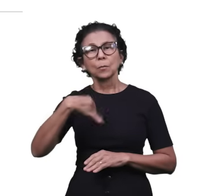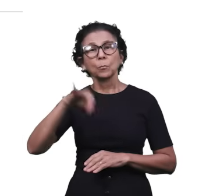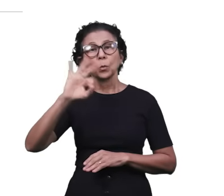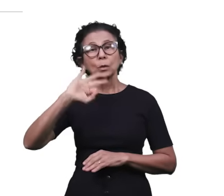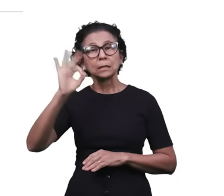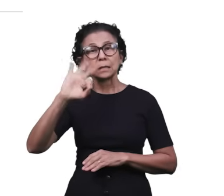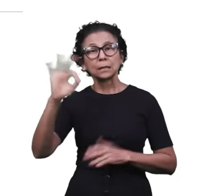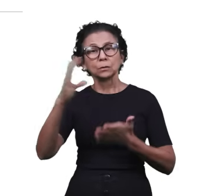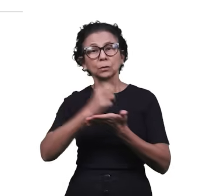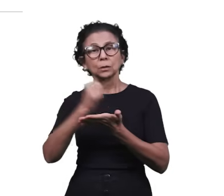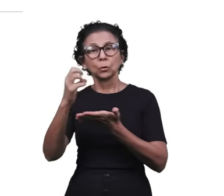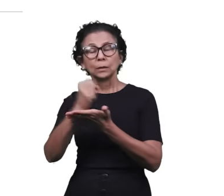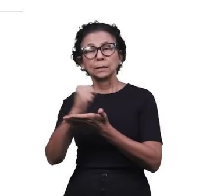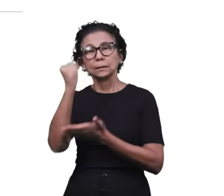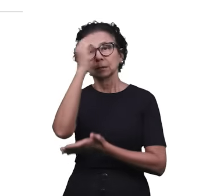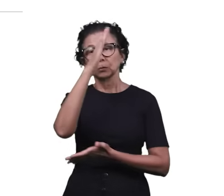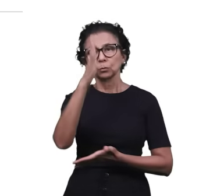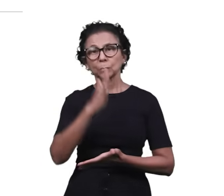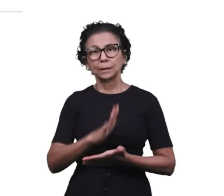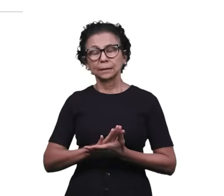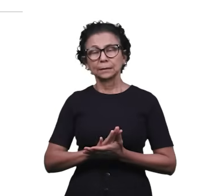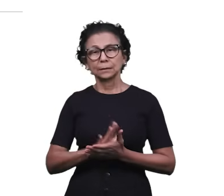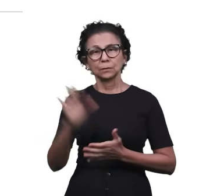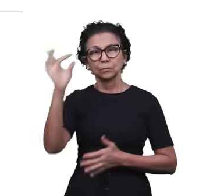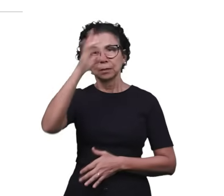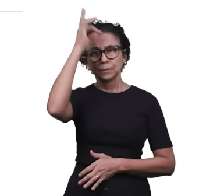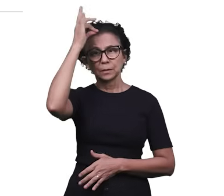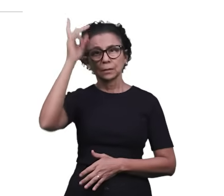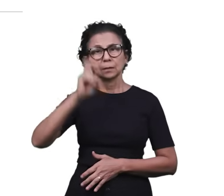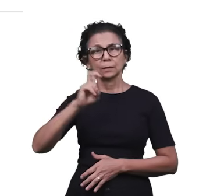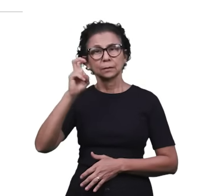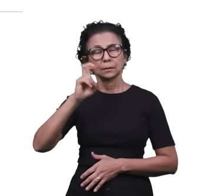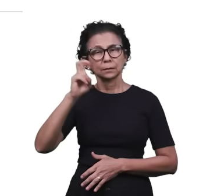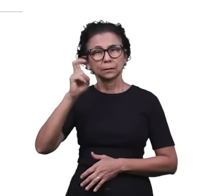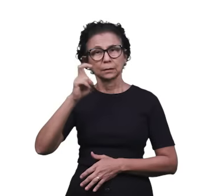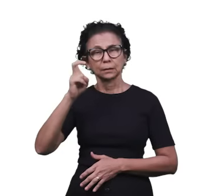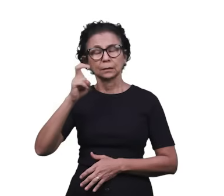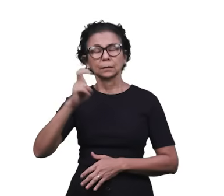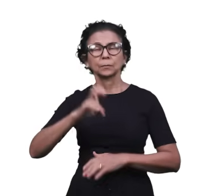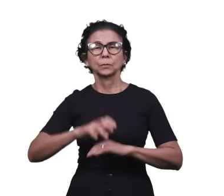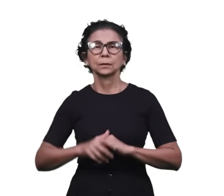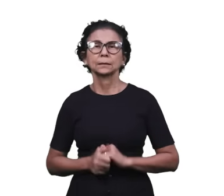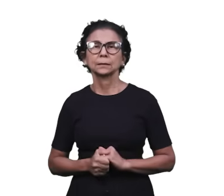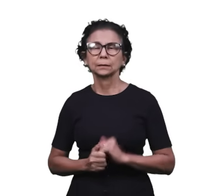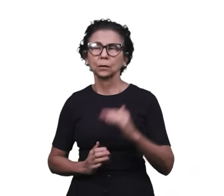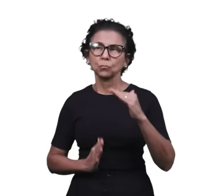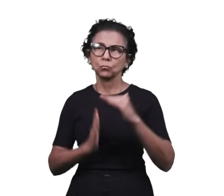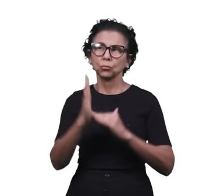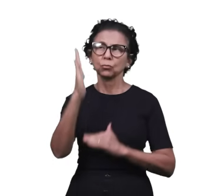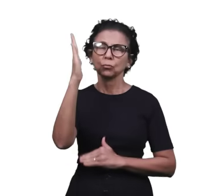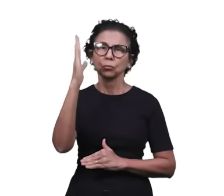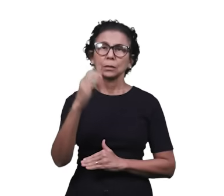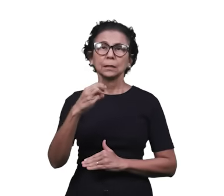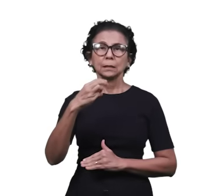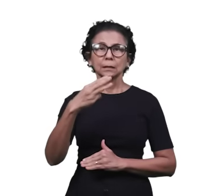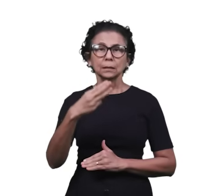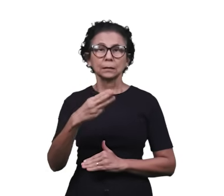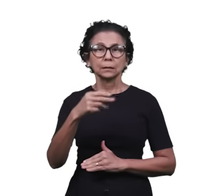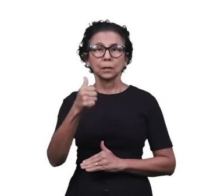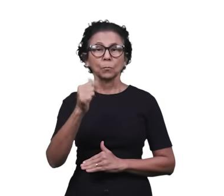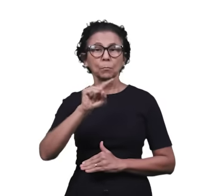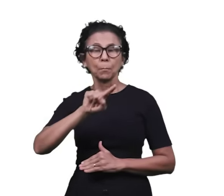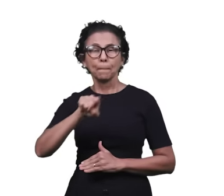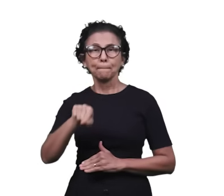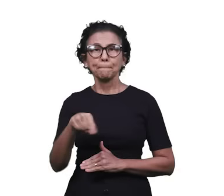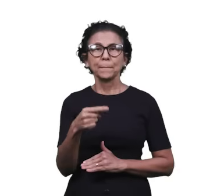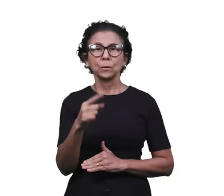nacional. O Espírito Santo ocupa a 5ª posição nesse ranking, com uma produção que ultrapassa mais de